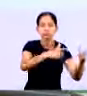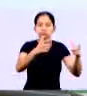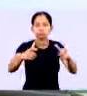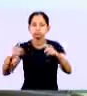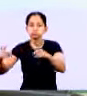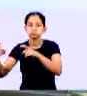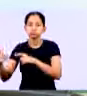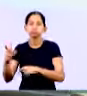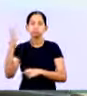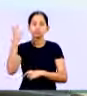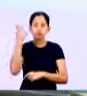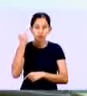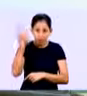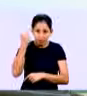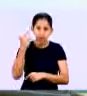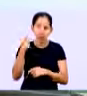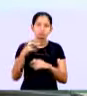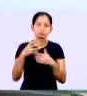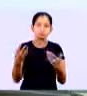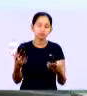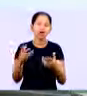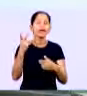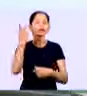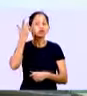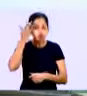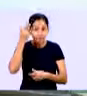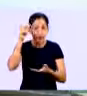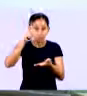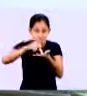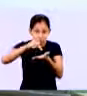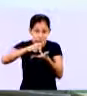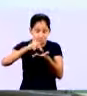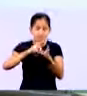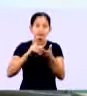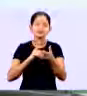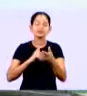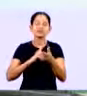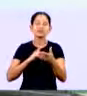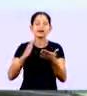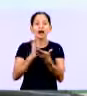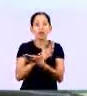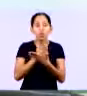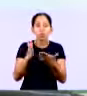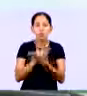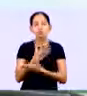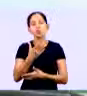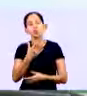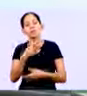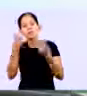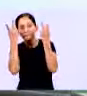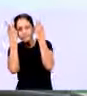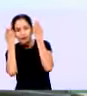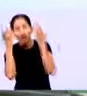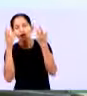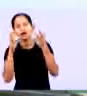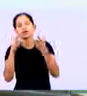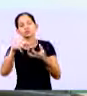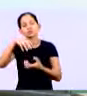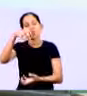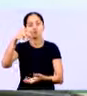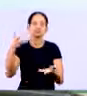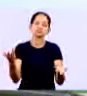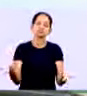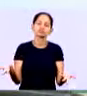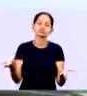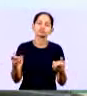né? Normalmente isso é mais comum naqueles que têm um período que tem sazonalidade, seja Páscoa, seja Natal, ou outros períodos